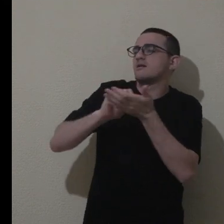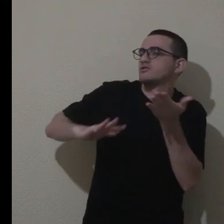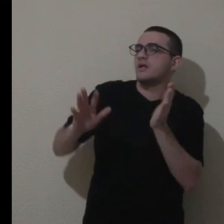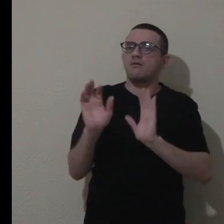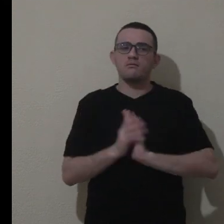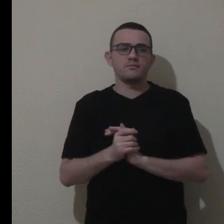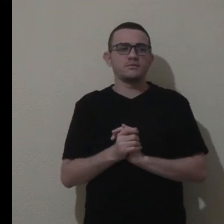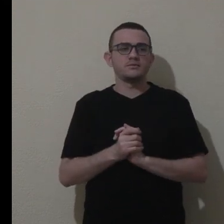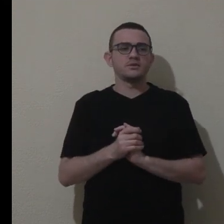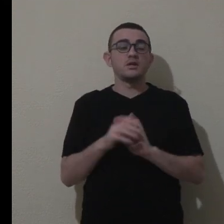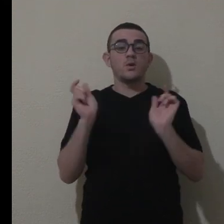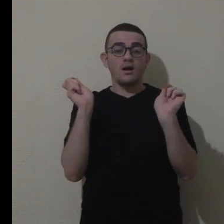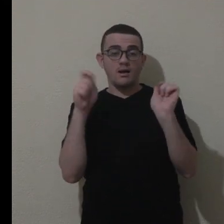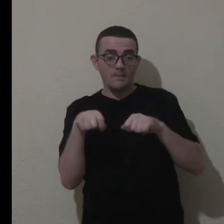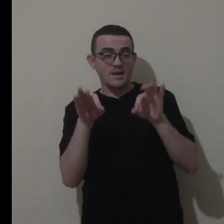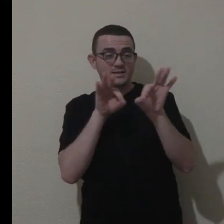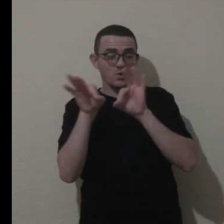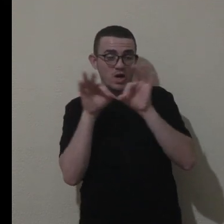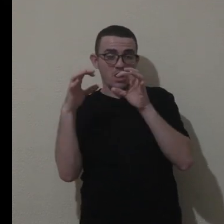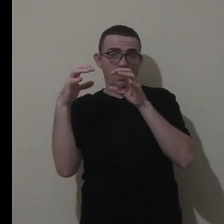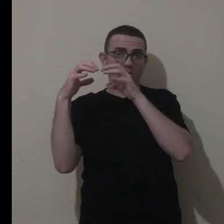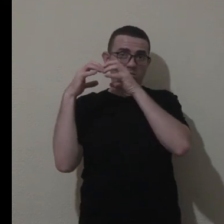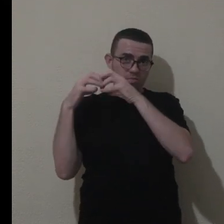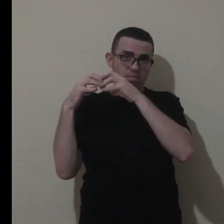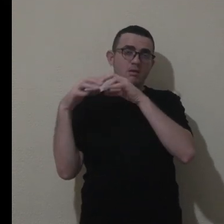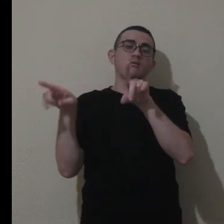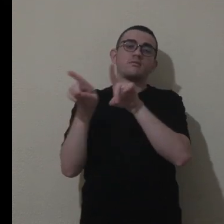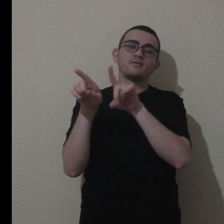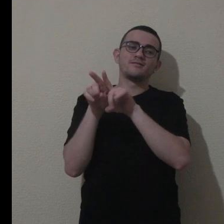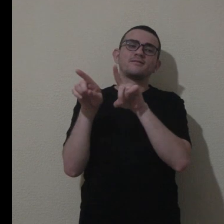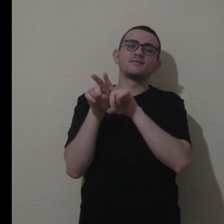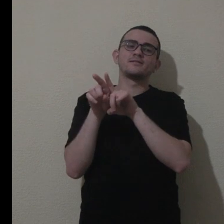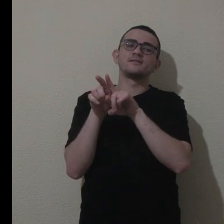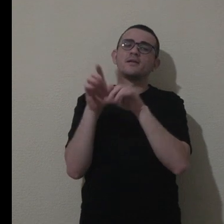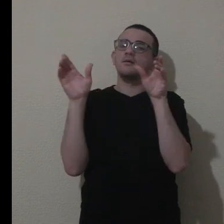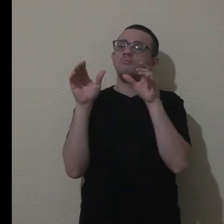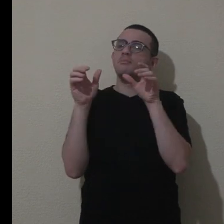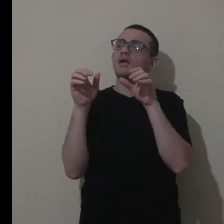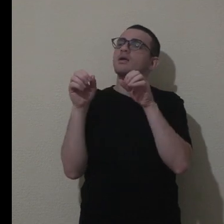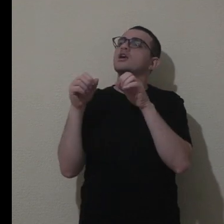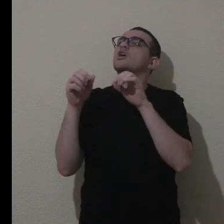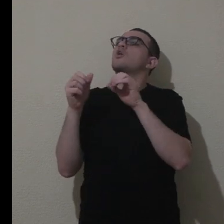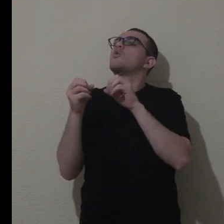uma atividade. Então, a capacidade de organização cerebral e também a questão da